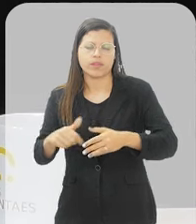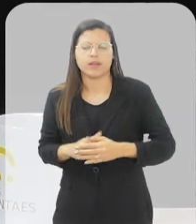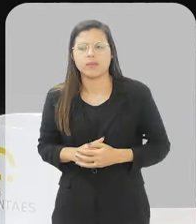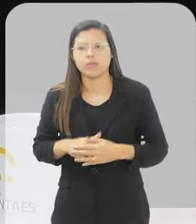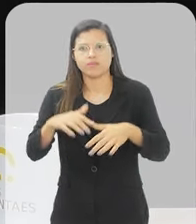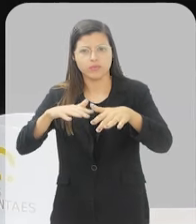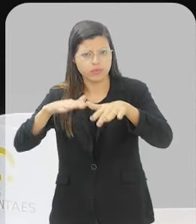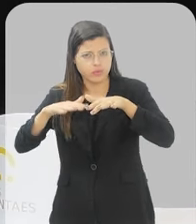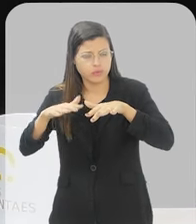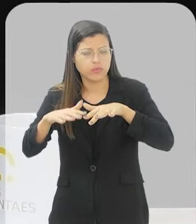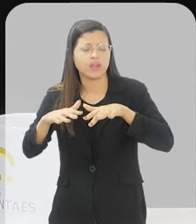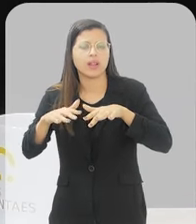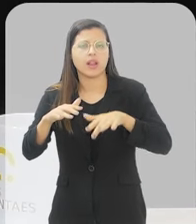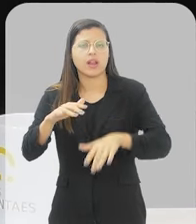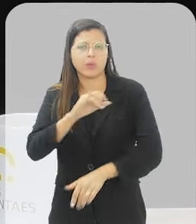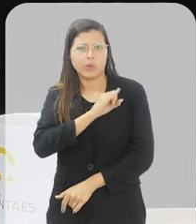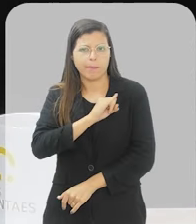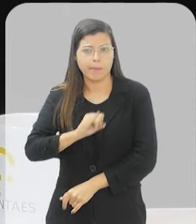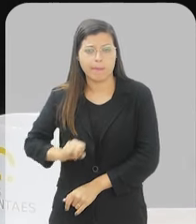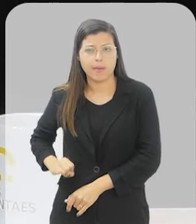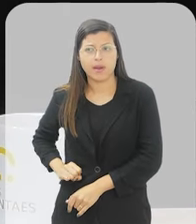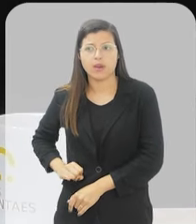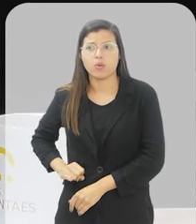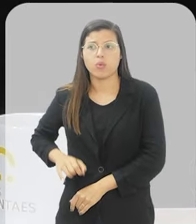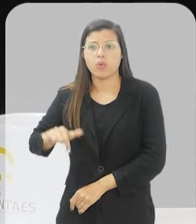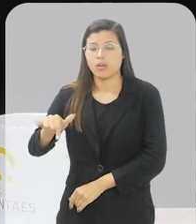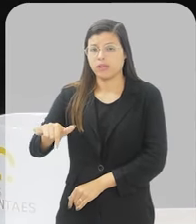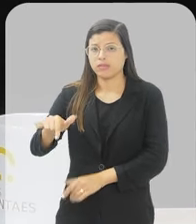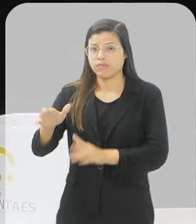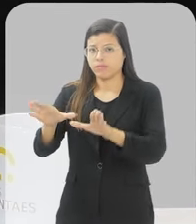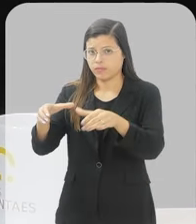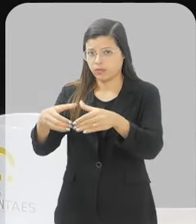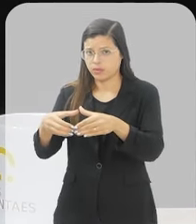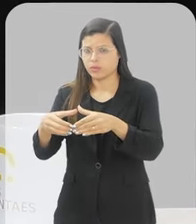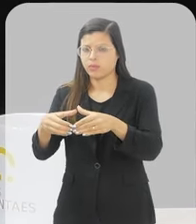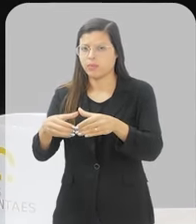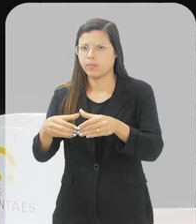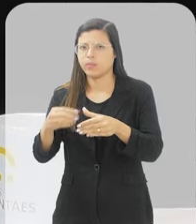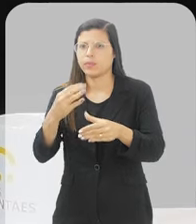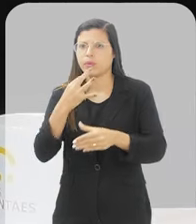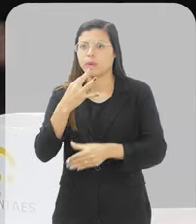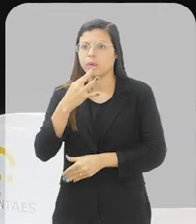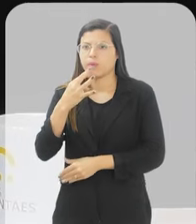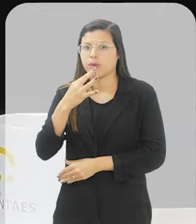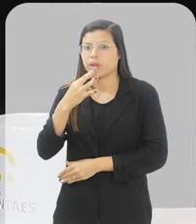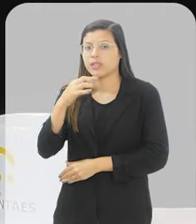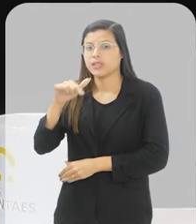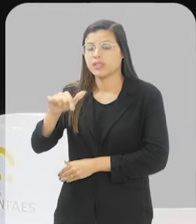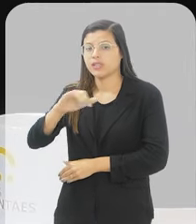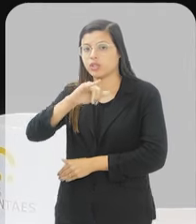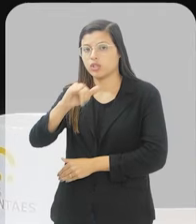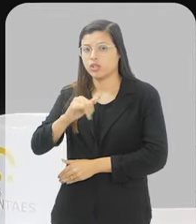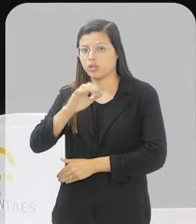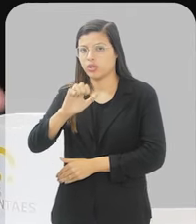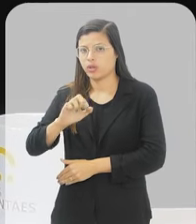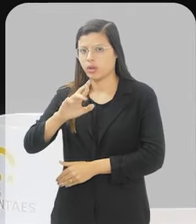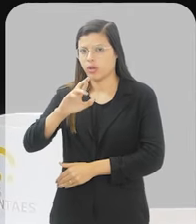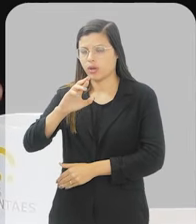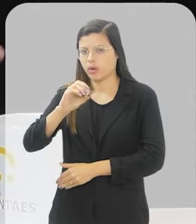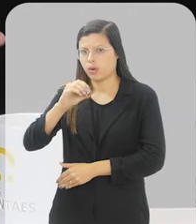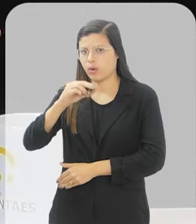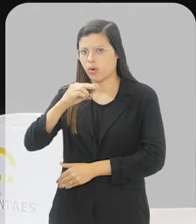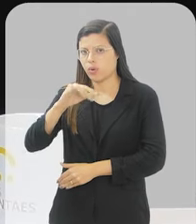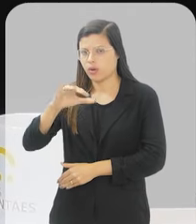da Tijuca. Desfilei no Império da Tijuca. E no Império da Tijuca eu conheci o carnavalesco Jerônimo Guimarães,